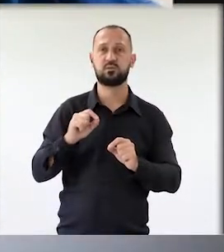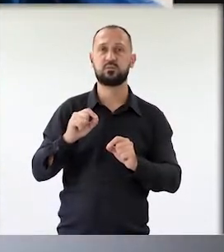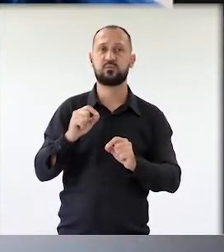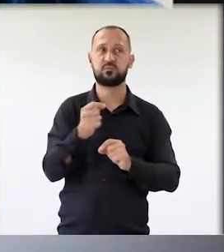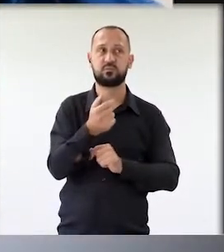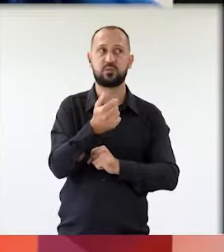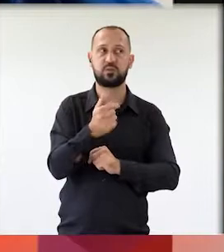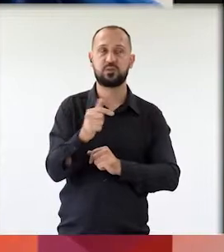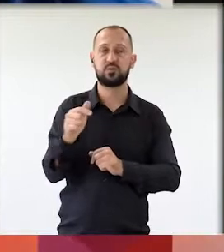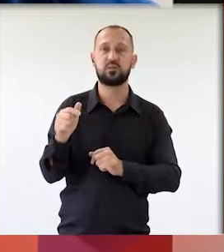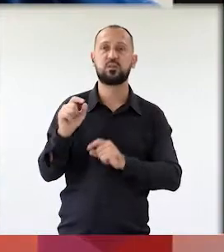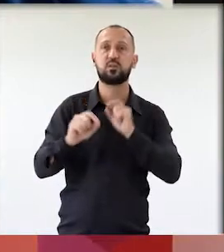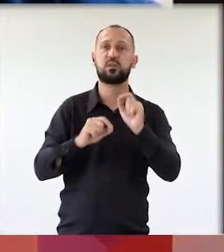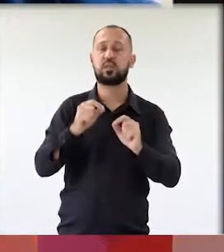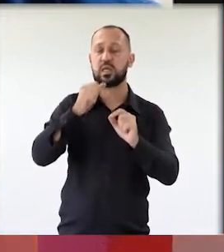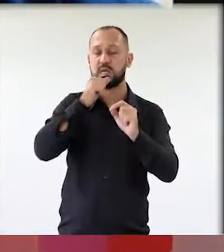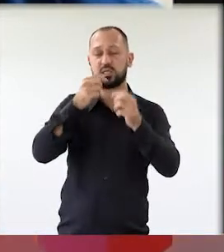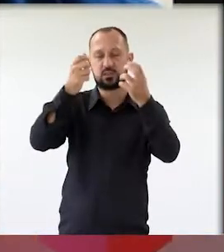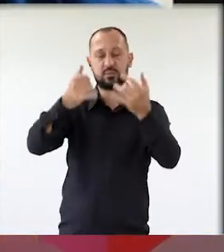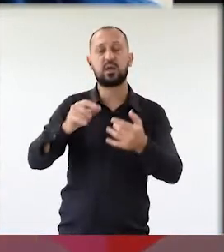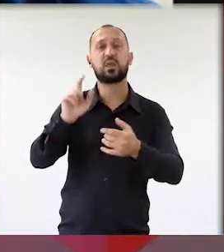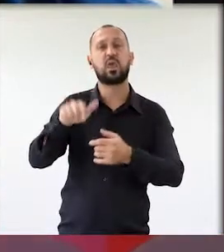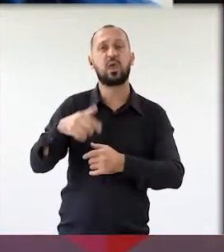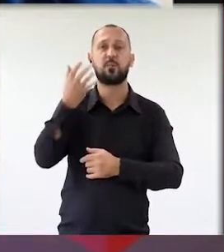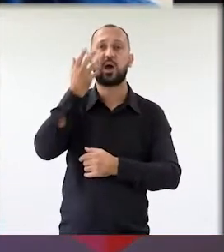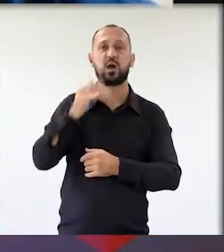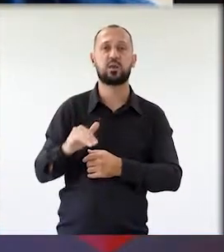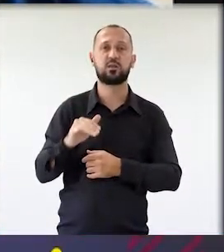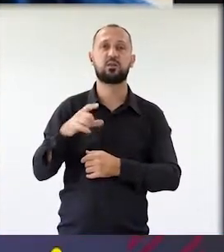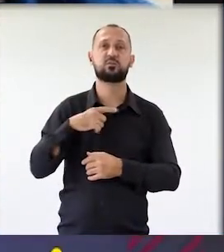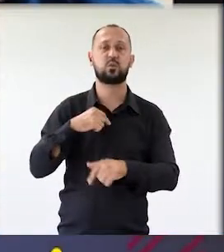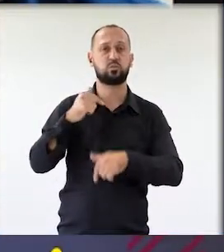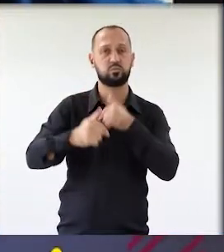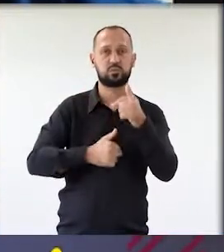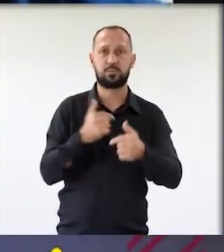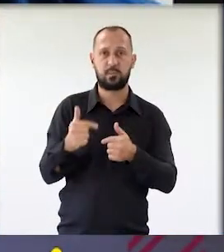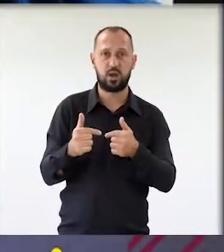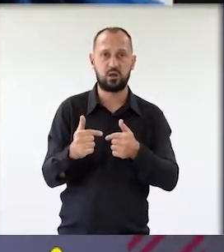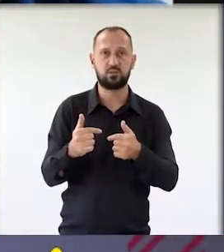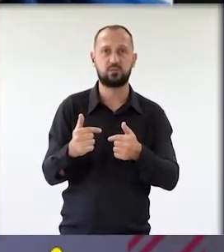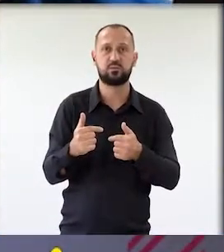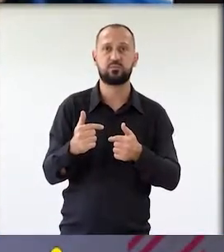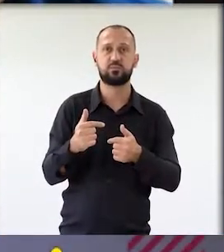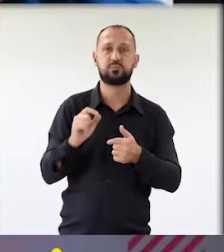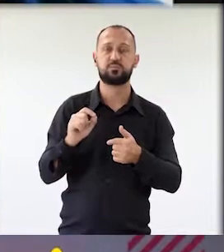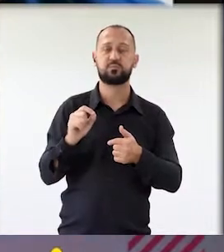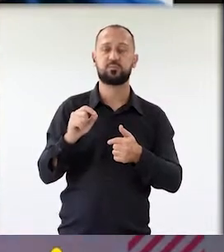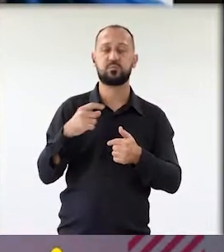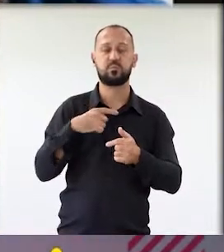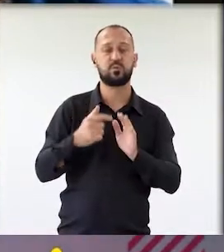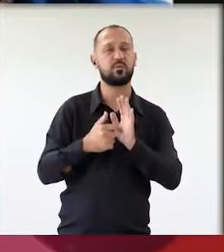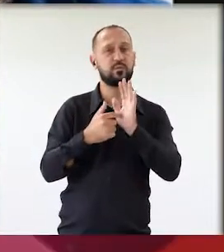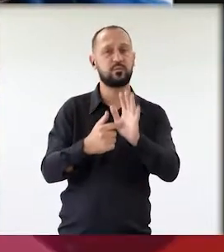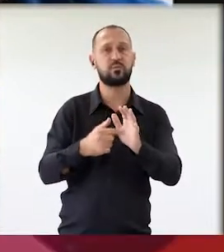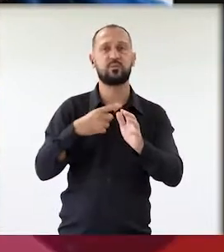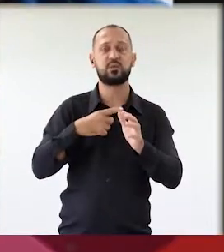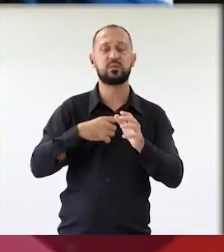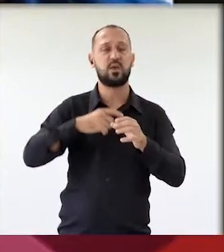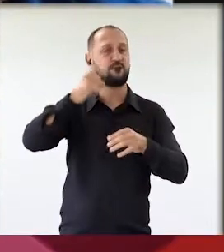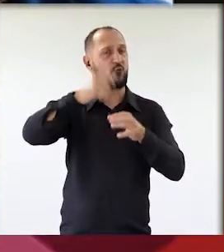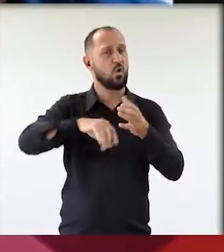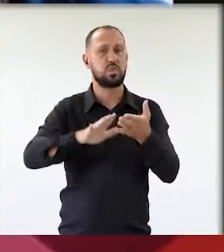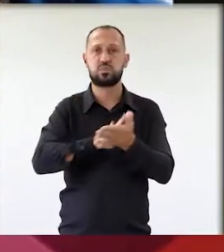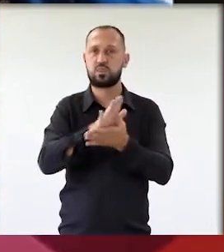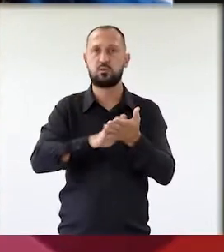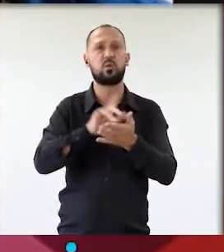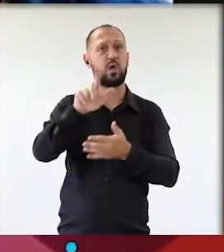social, ela não terá tudo isso. Então, dizer que uma criança submetida ao trabalho não vai ser violada, não vai